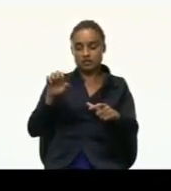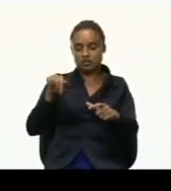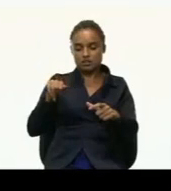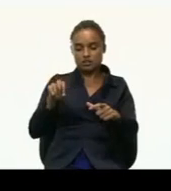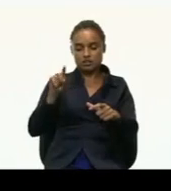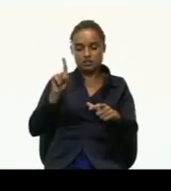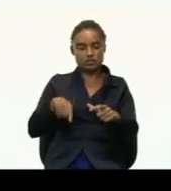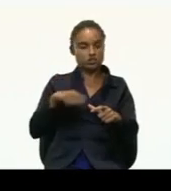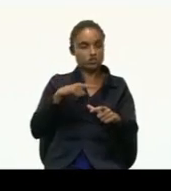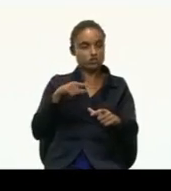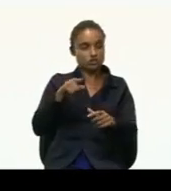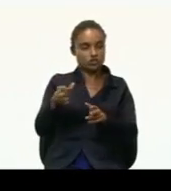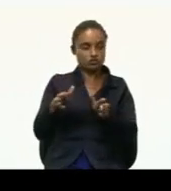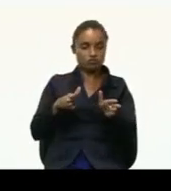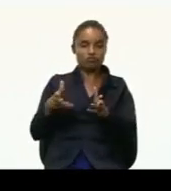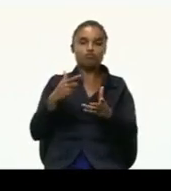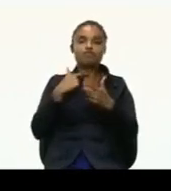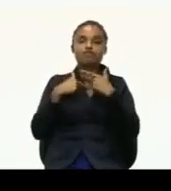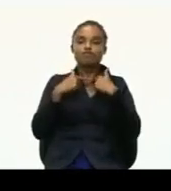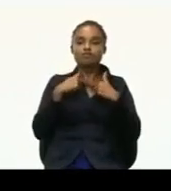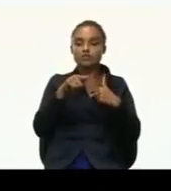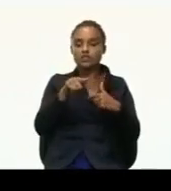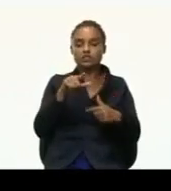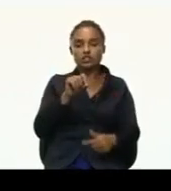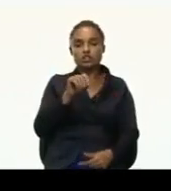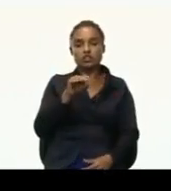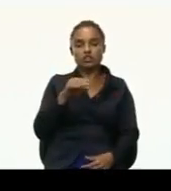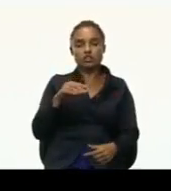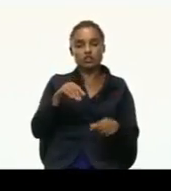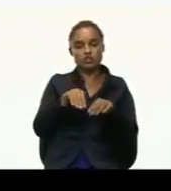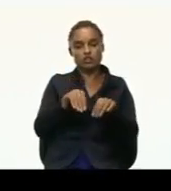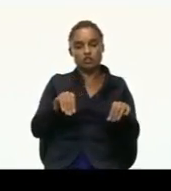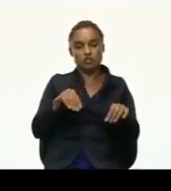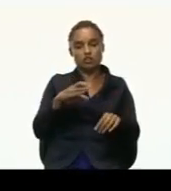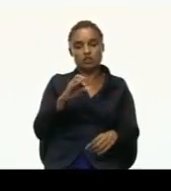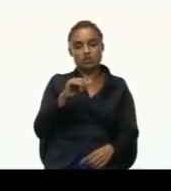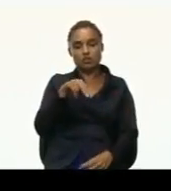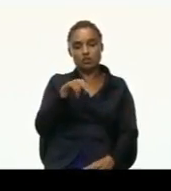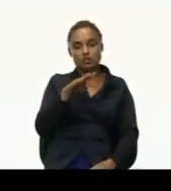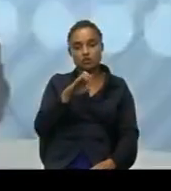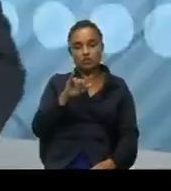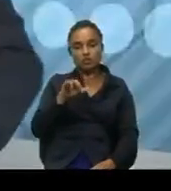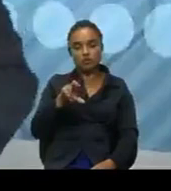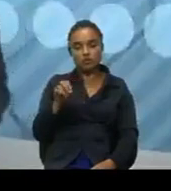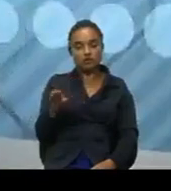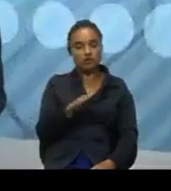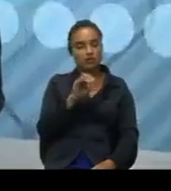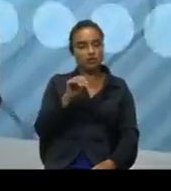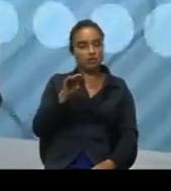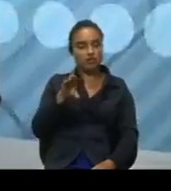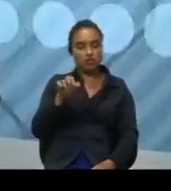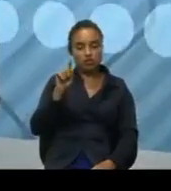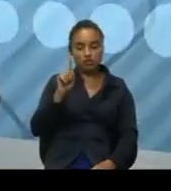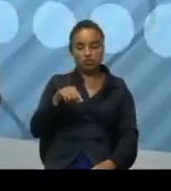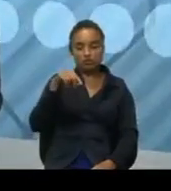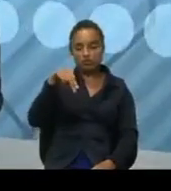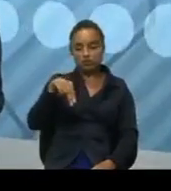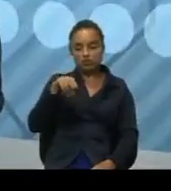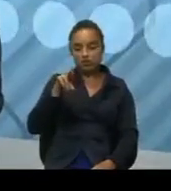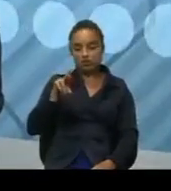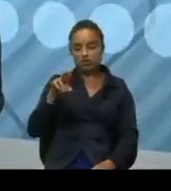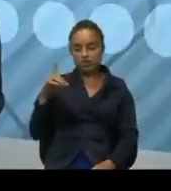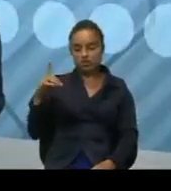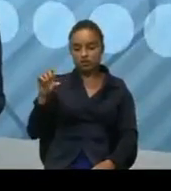obras daqui. Ok? Então, lembrando lá que você vai pegar a NR18, vai observar conforme as nossas